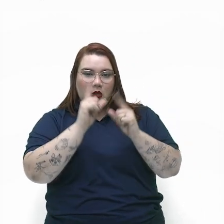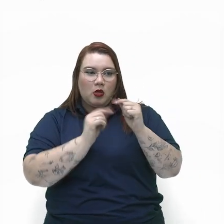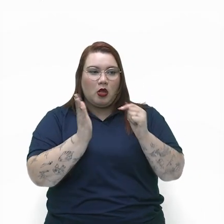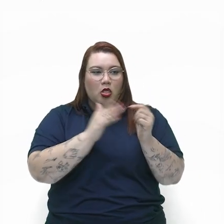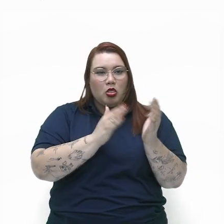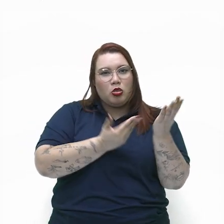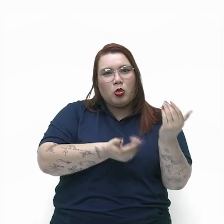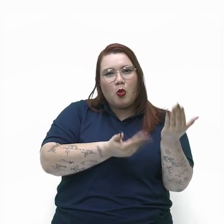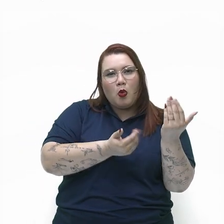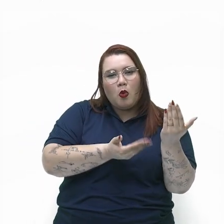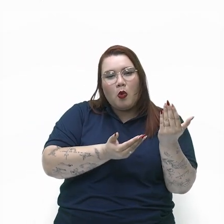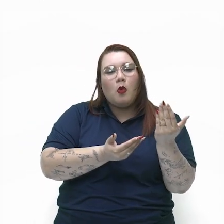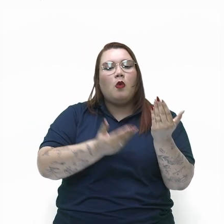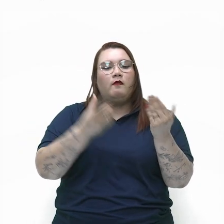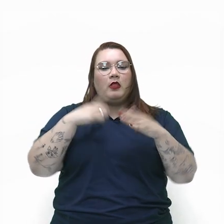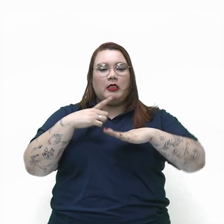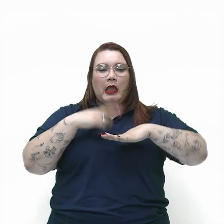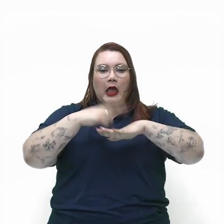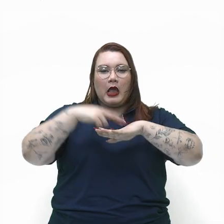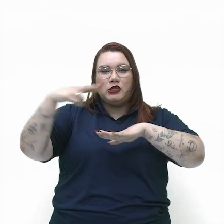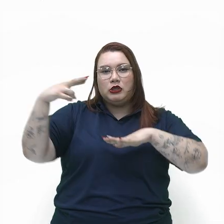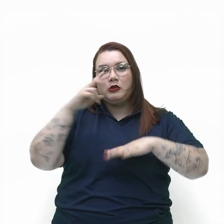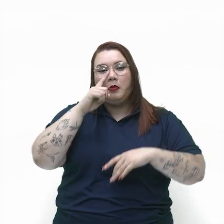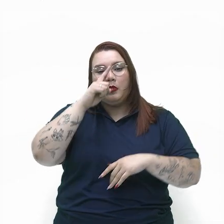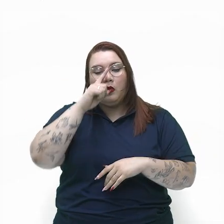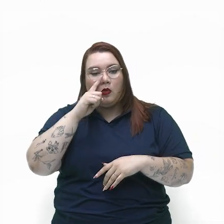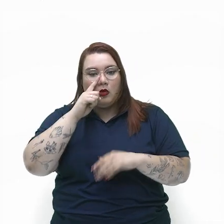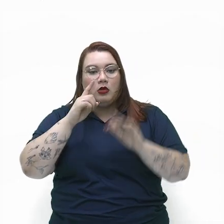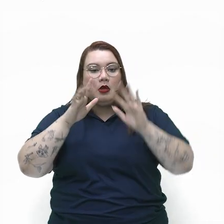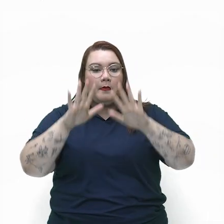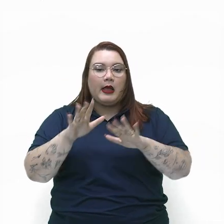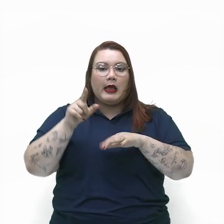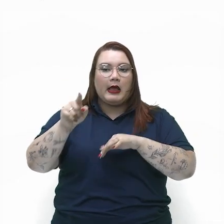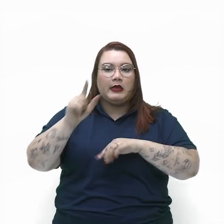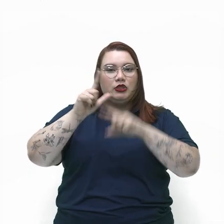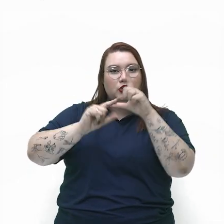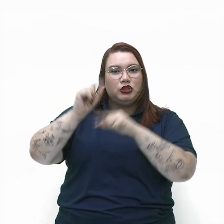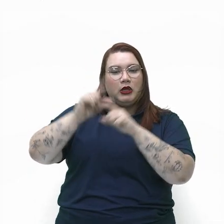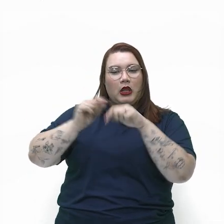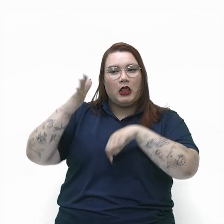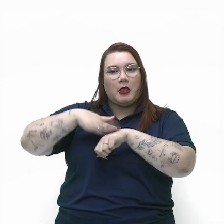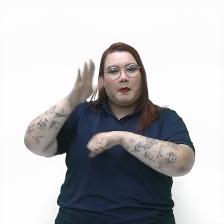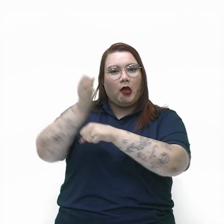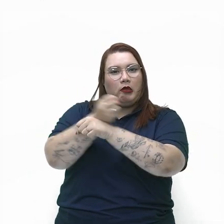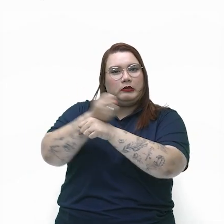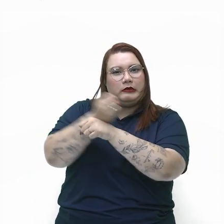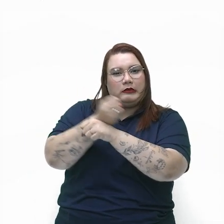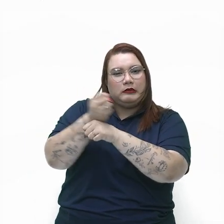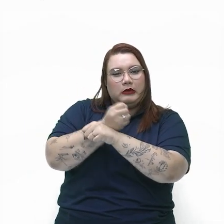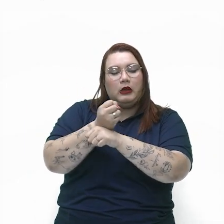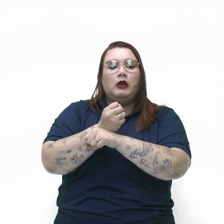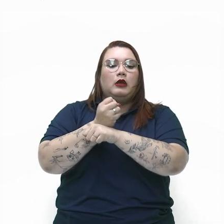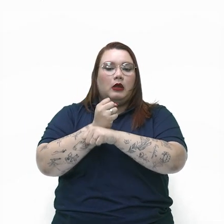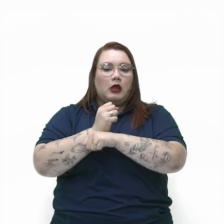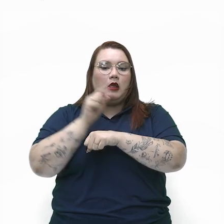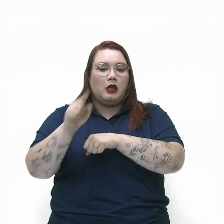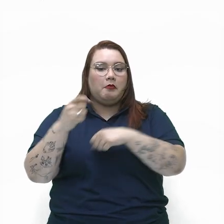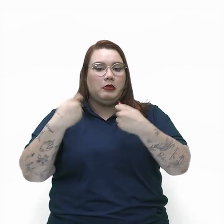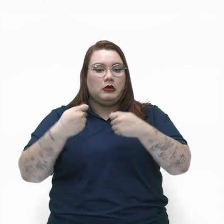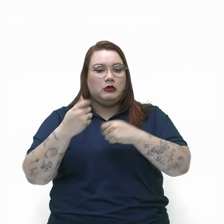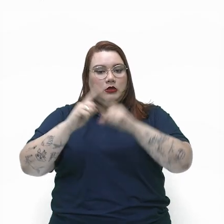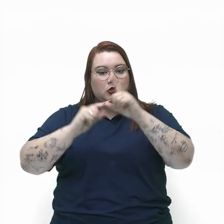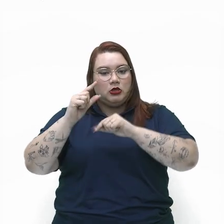As estrelas velhas, elas são mais calmas e são essas que eles buscam, né, como o nosso Sol. Precisamos de estrelas